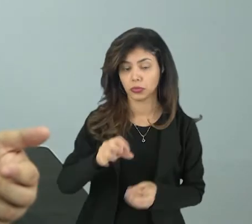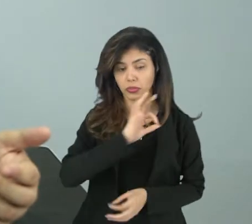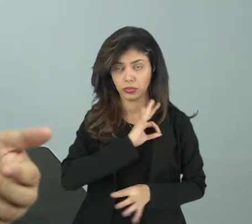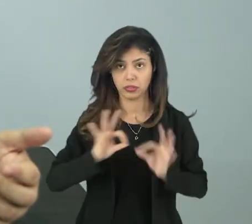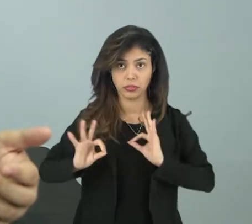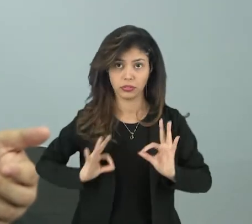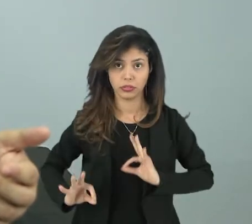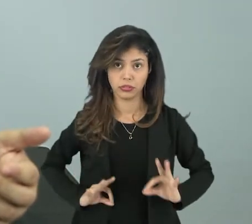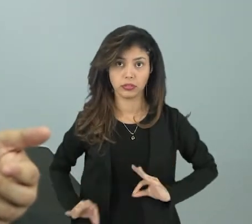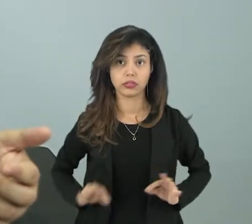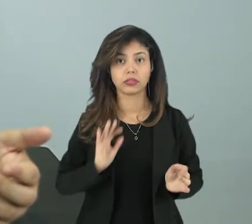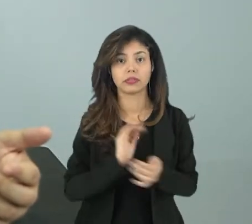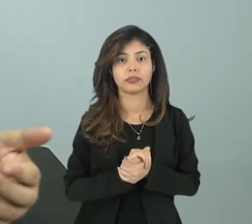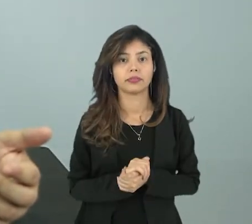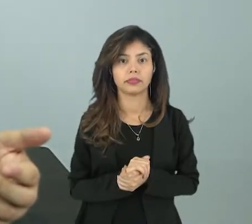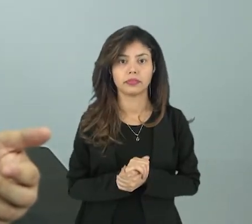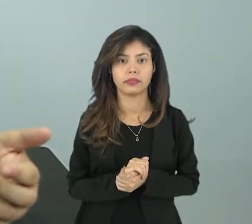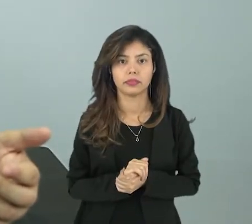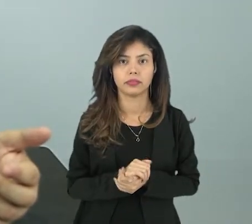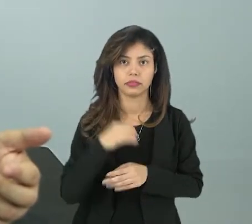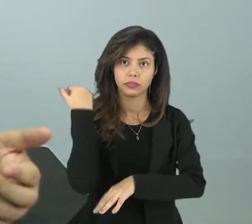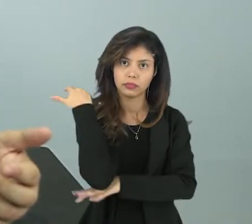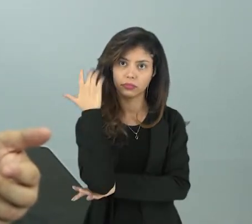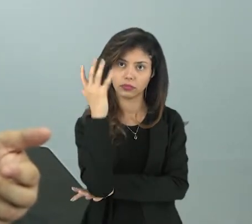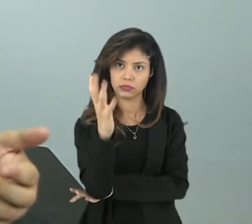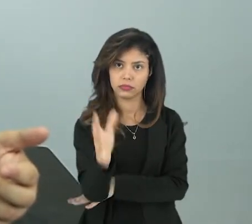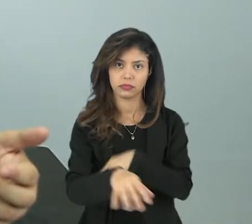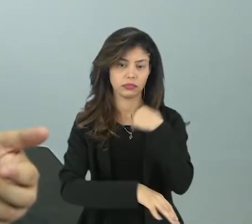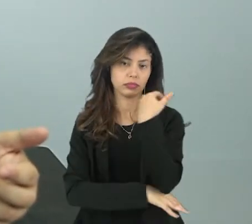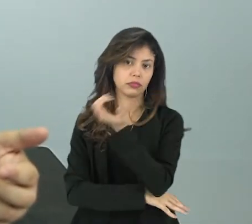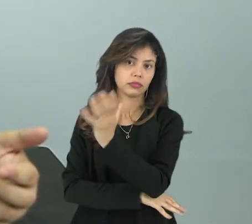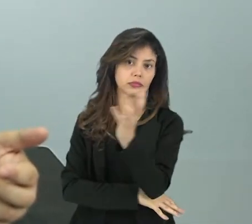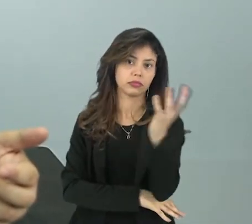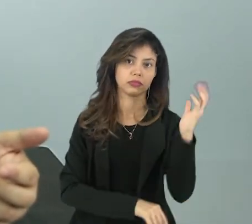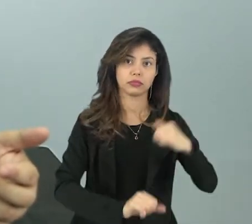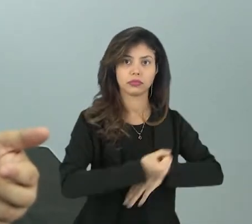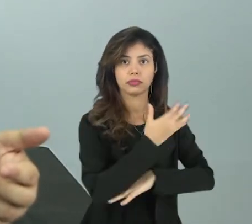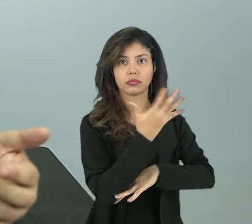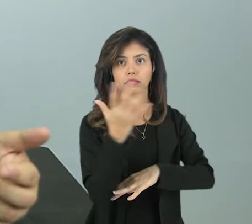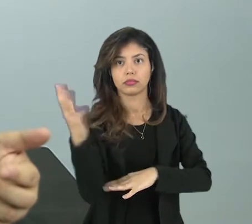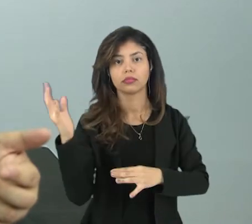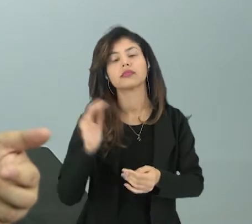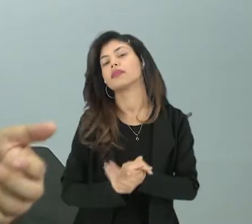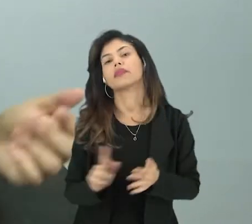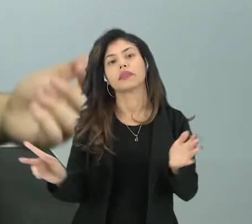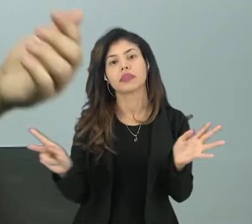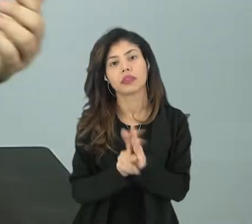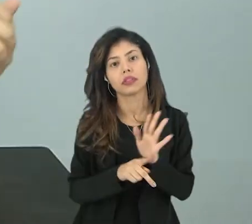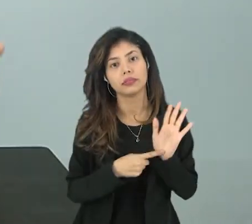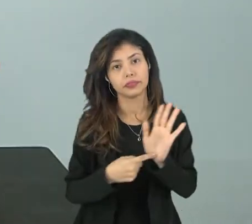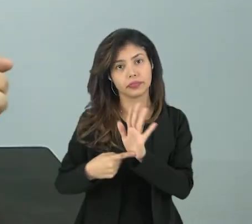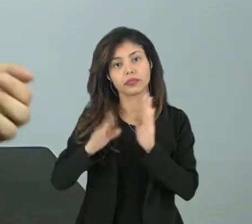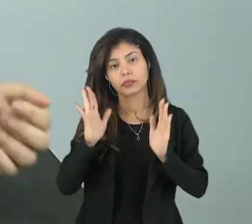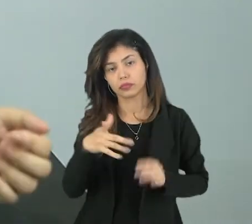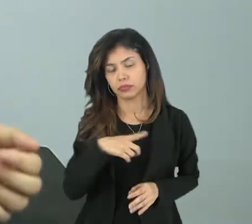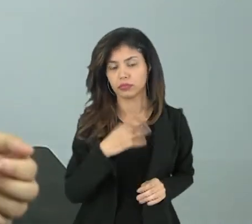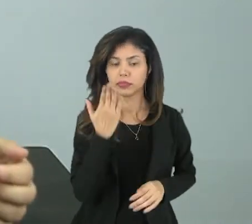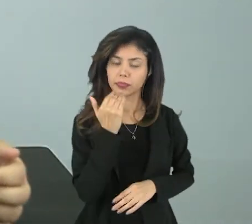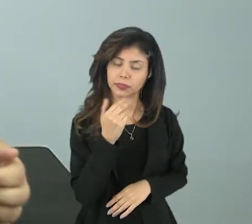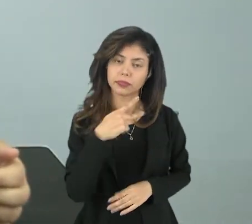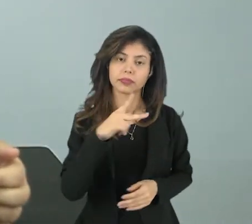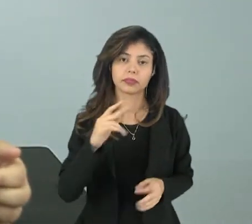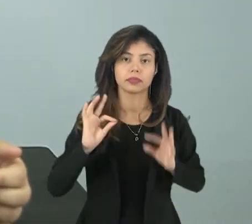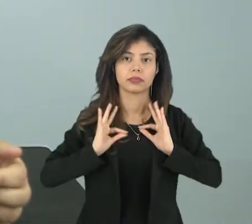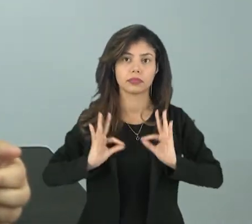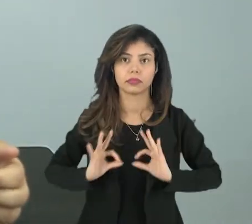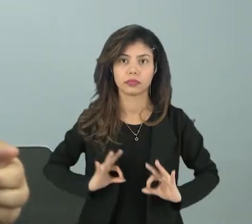que a onça está lá na floresta e ela se alimenta do que tem por lá. A floresta em si já dá todas as alimentações